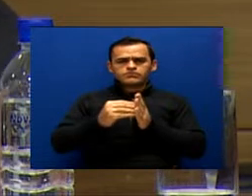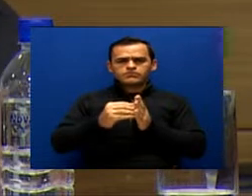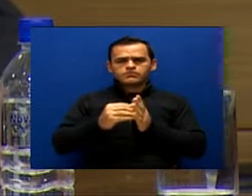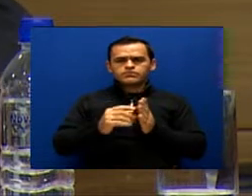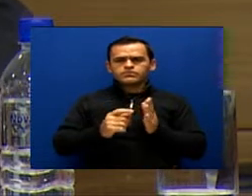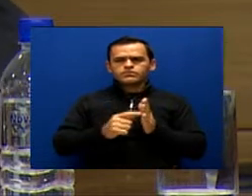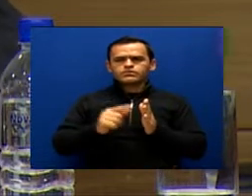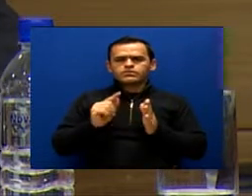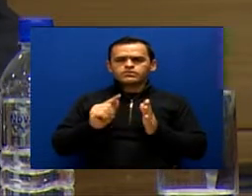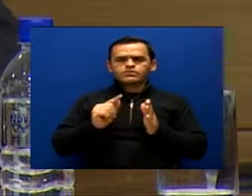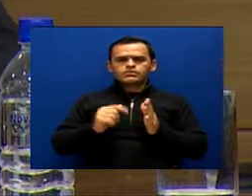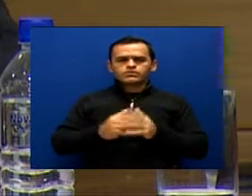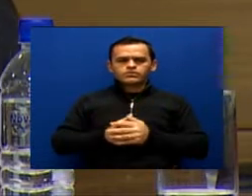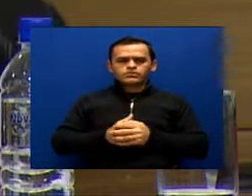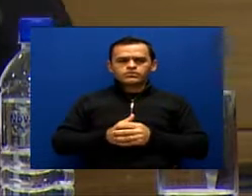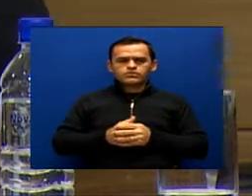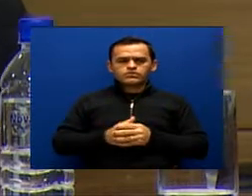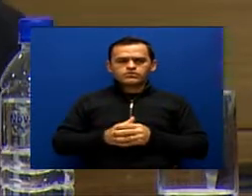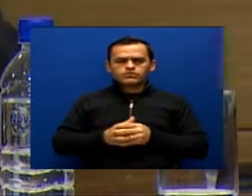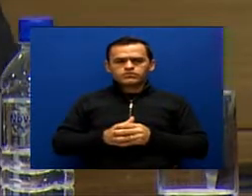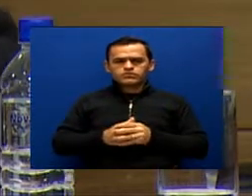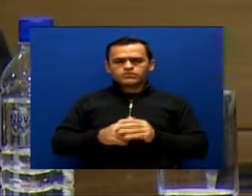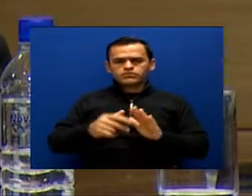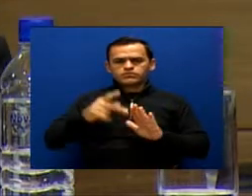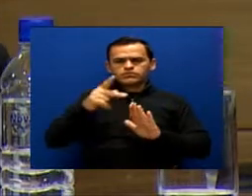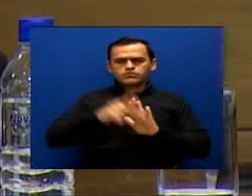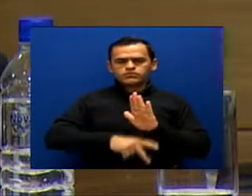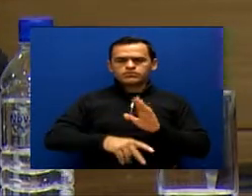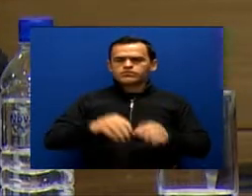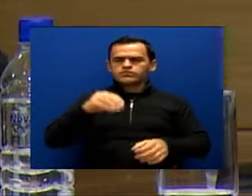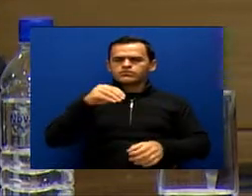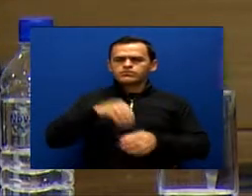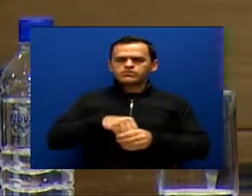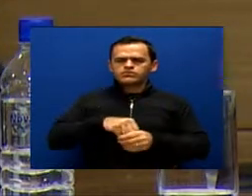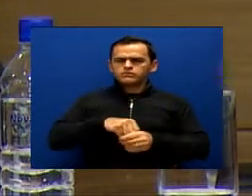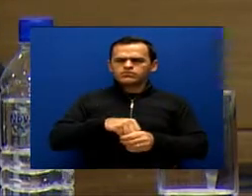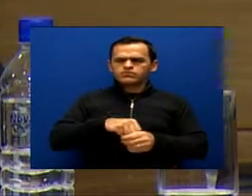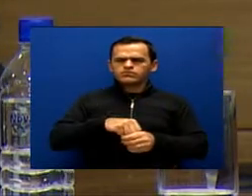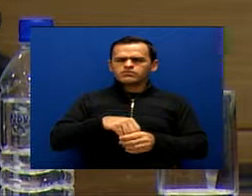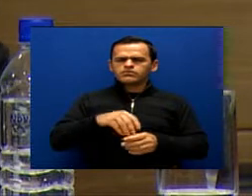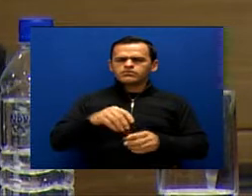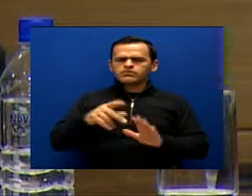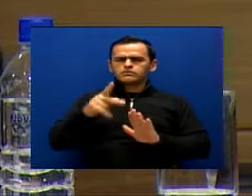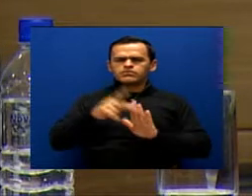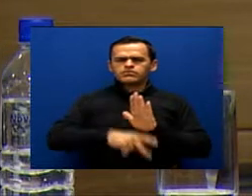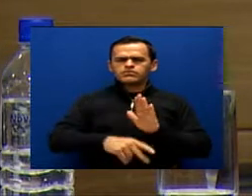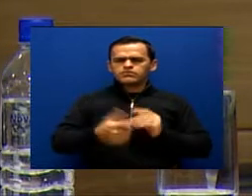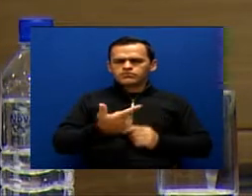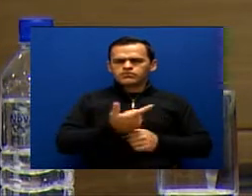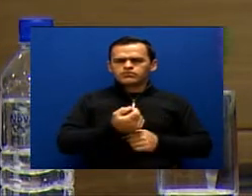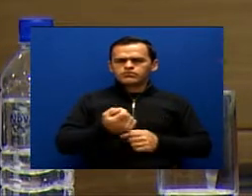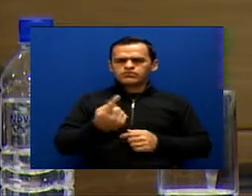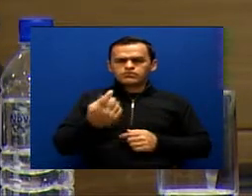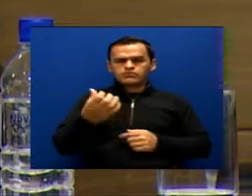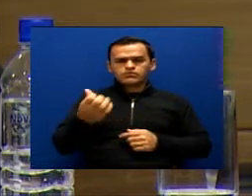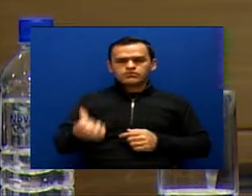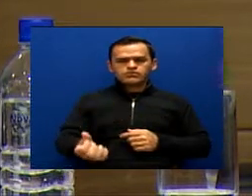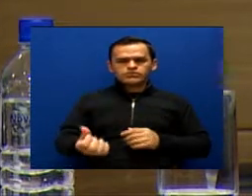emenda sobre a nomenclatura do projeto, que foi um projeto de 2016